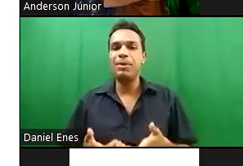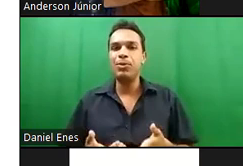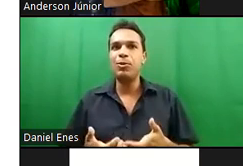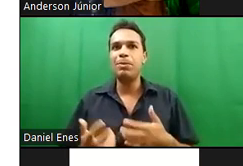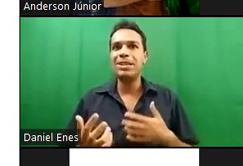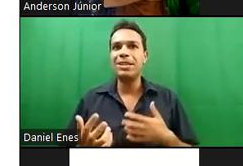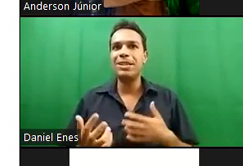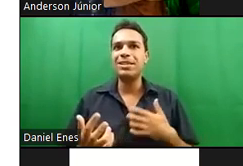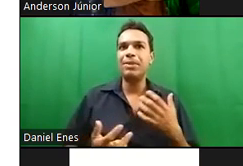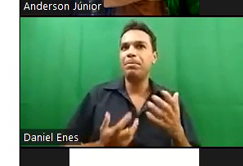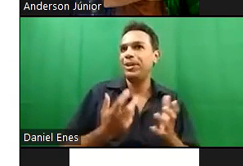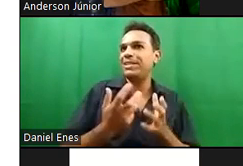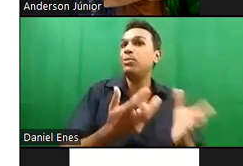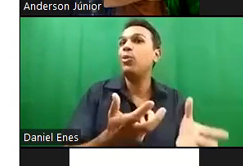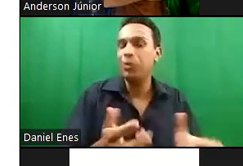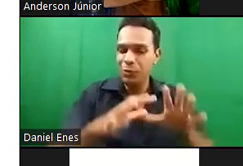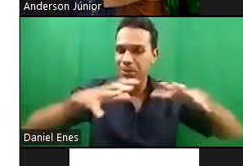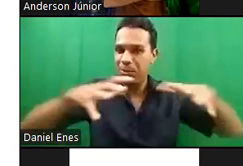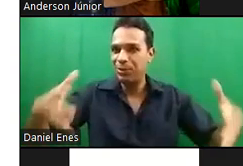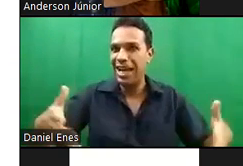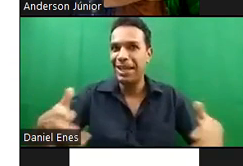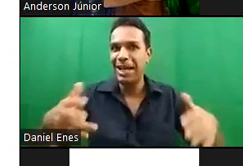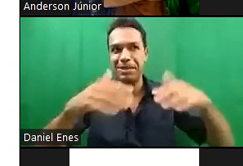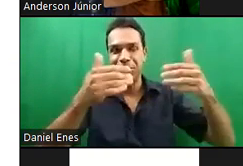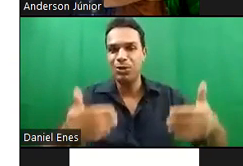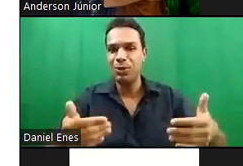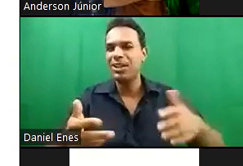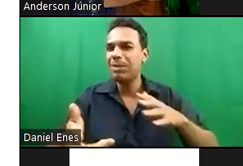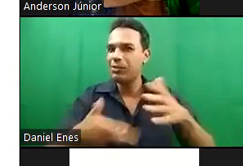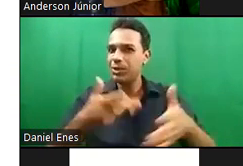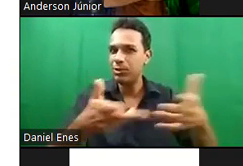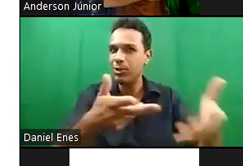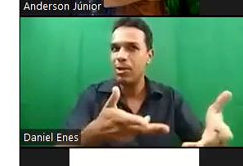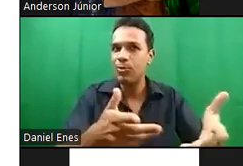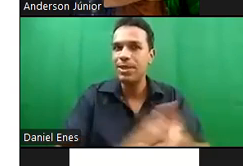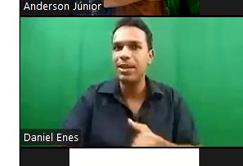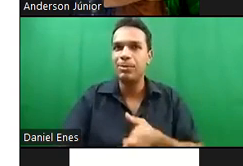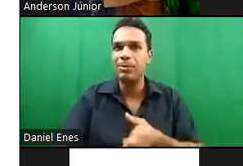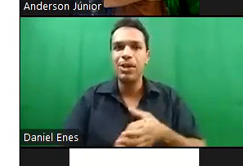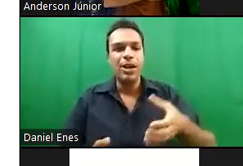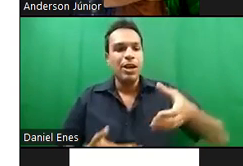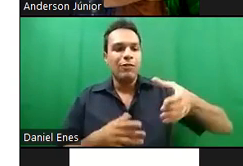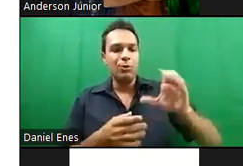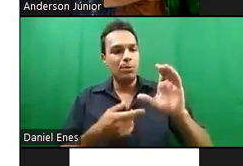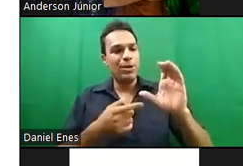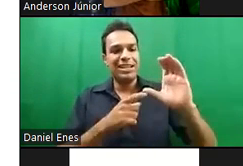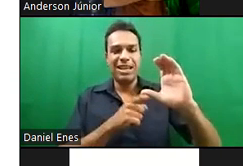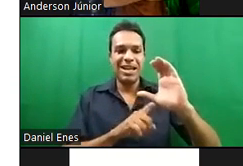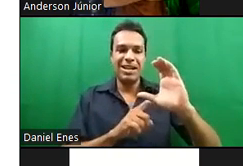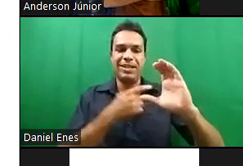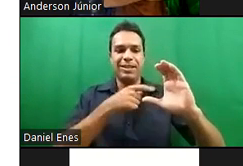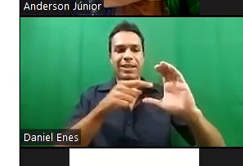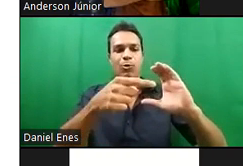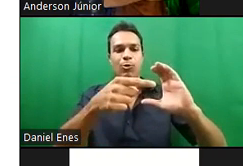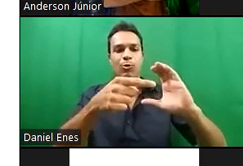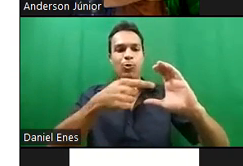se preocupa? Em saber, por exemplo, como... eu não vou me aprofundar, tá, em questões teóricas, mas vou só usar alguns exemplos. Vamos supor essa aqui é a minha